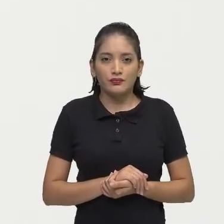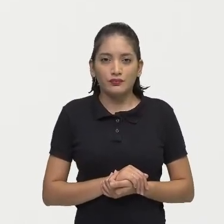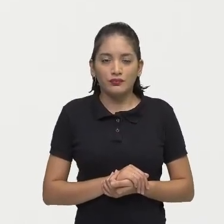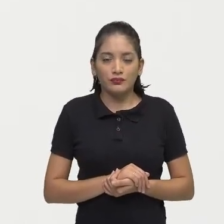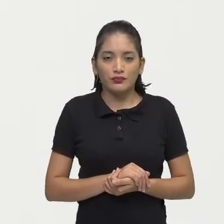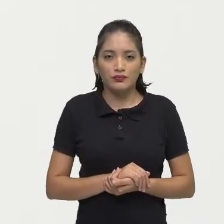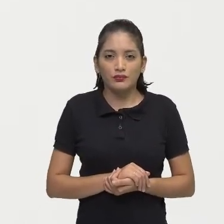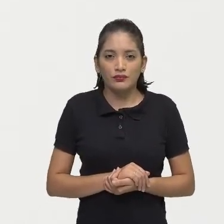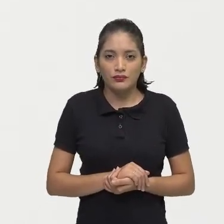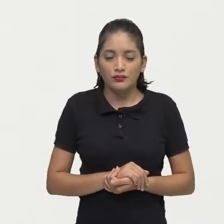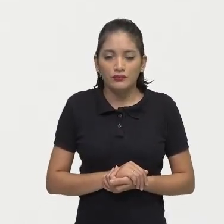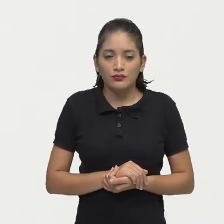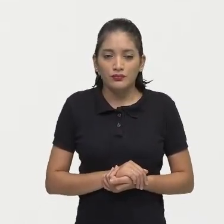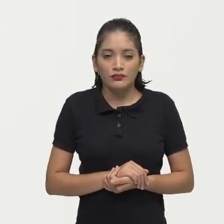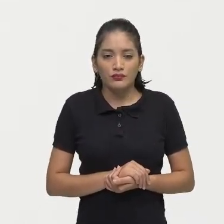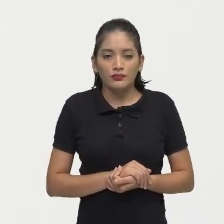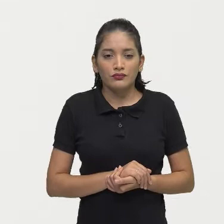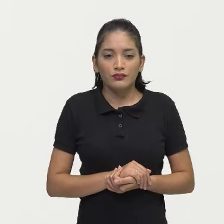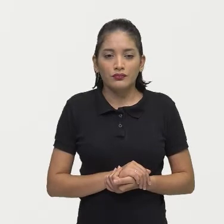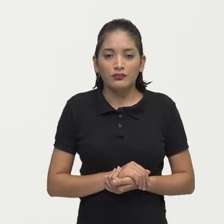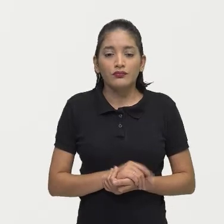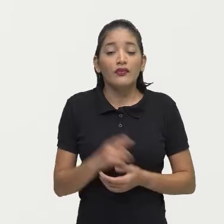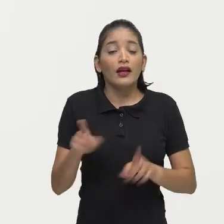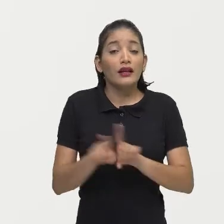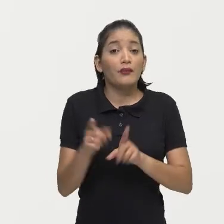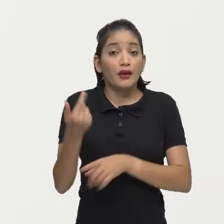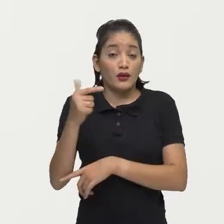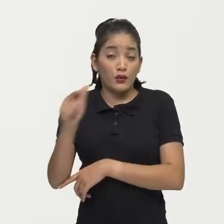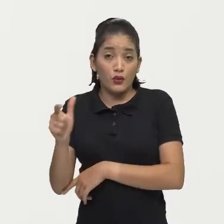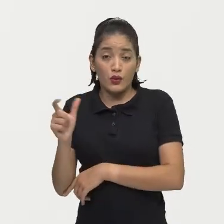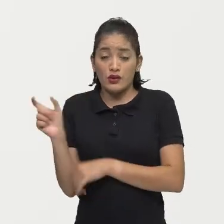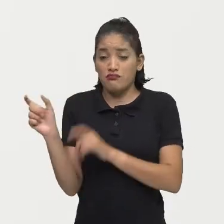every ocean. Tenho aqui mais palavras